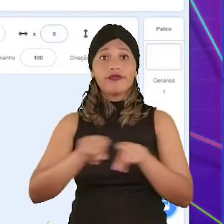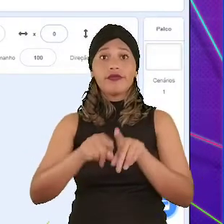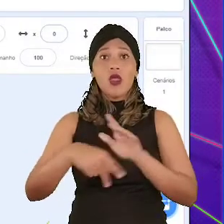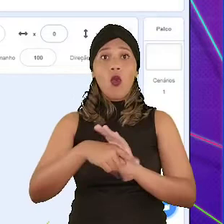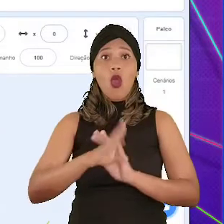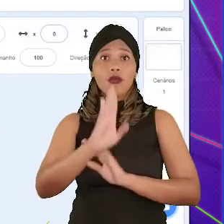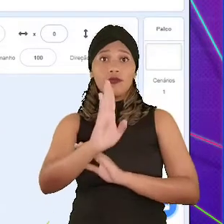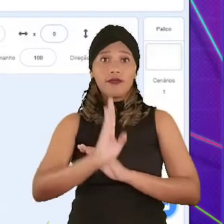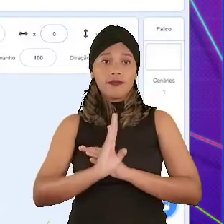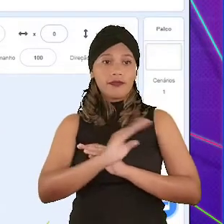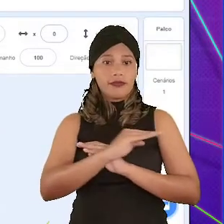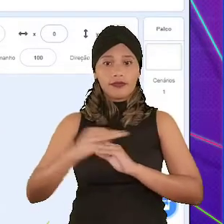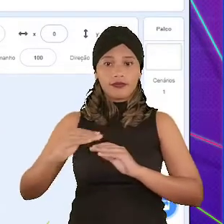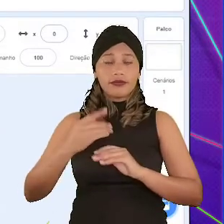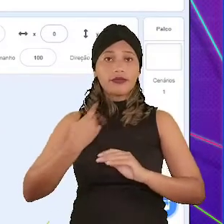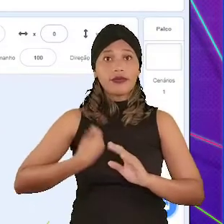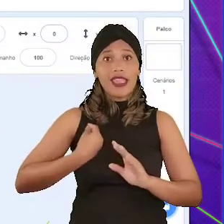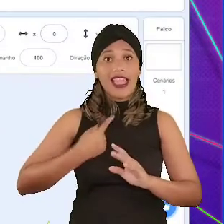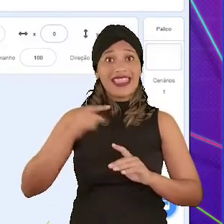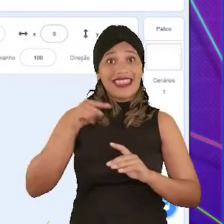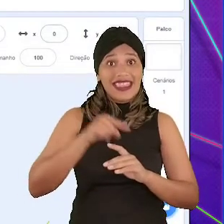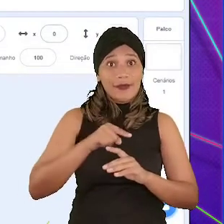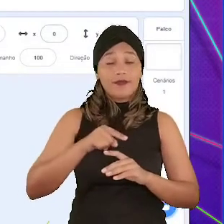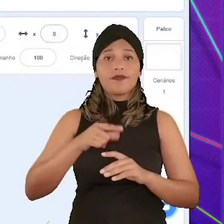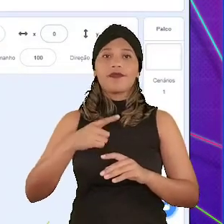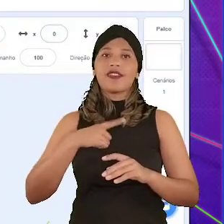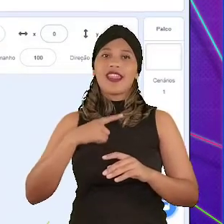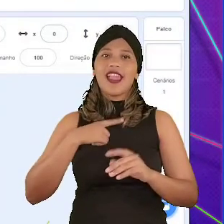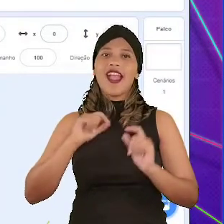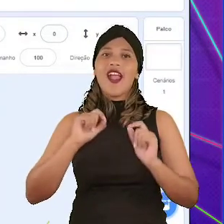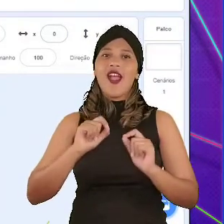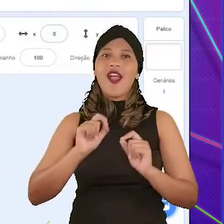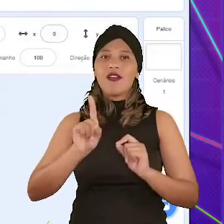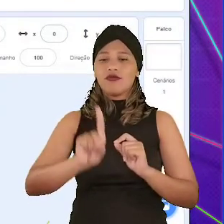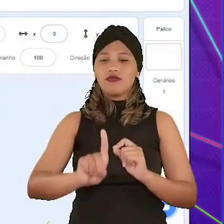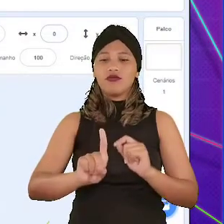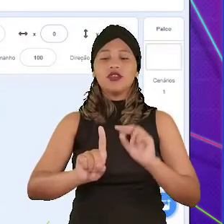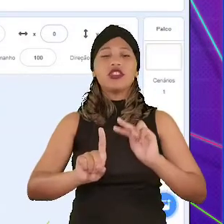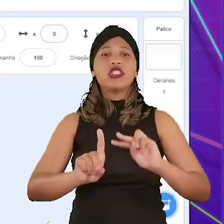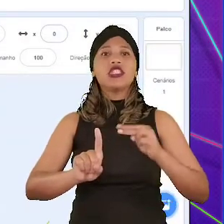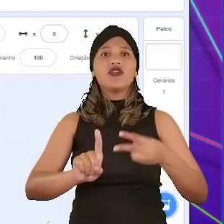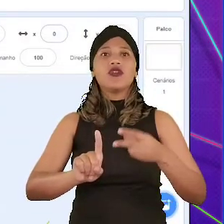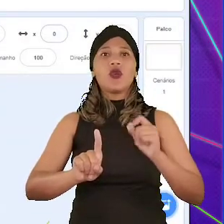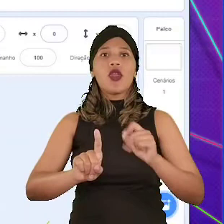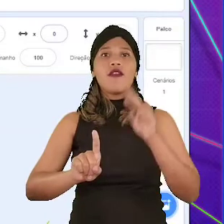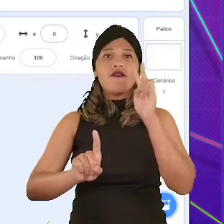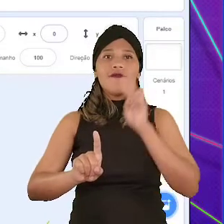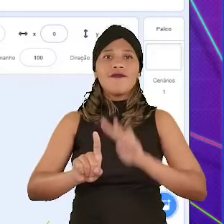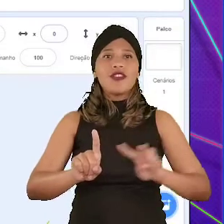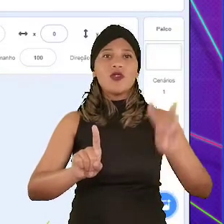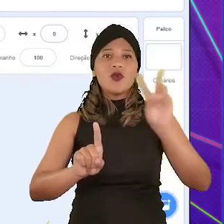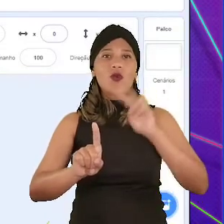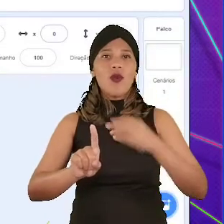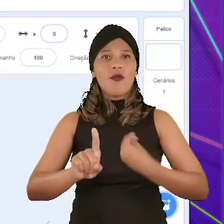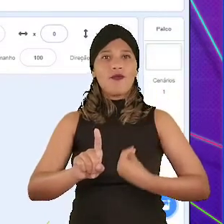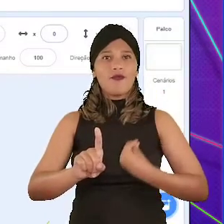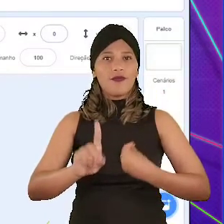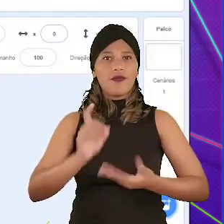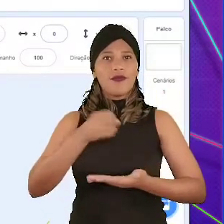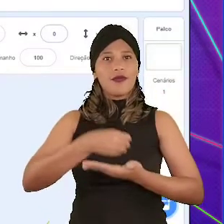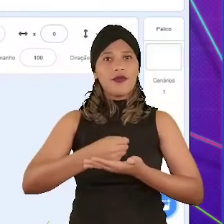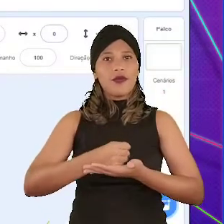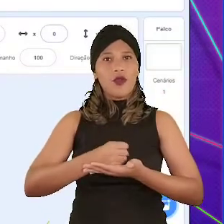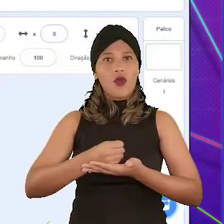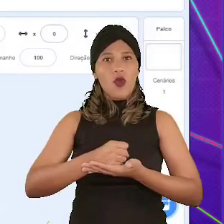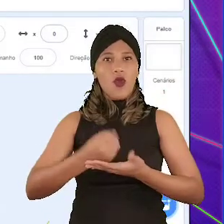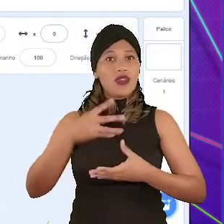inicial do ator vai ter e também a direção em graus que o ator está o ator aqueles frete vai ser representado por todos os elementos visuais que